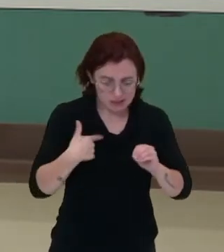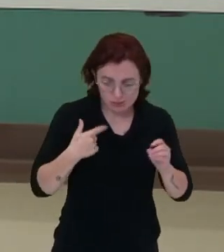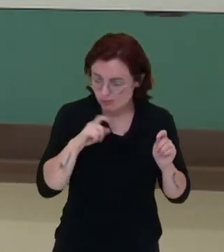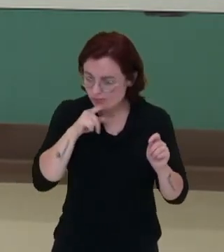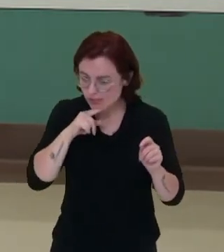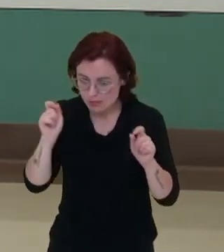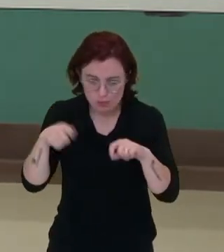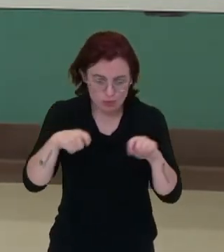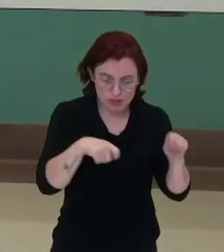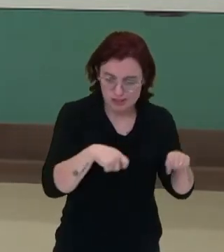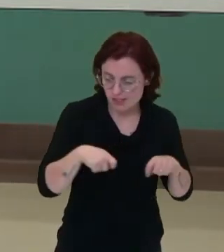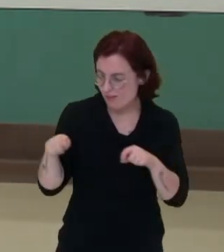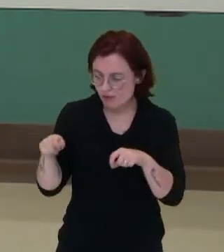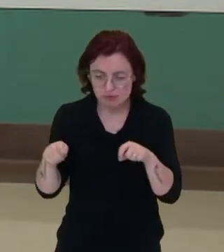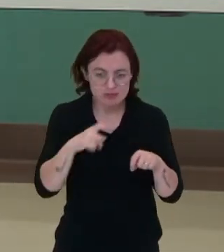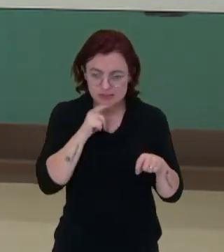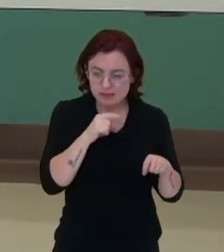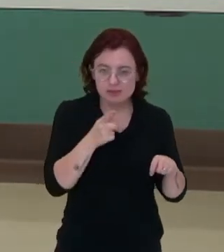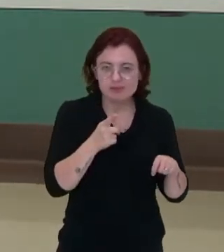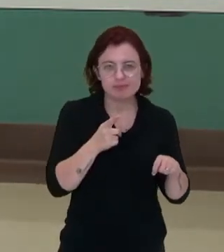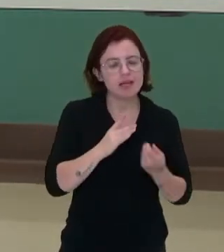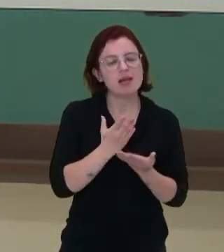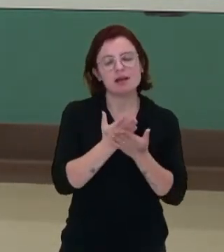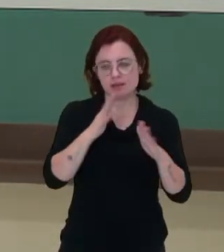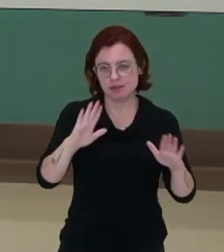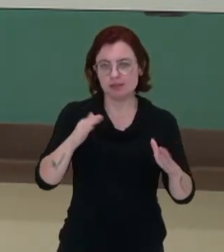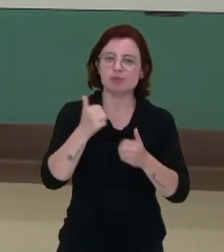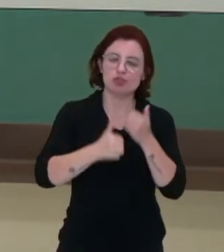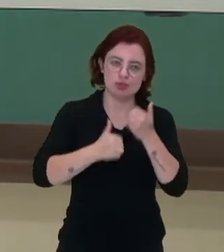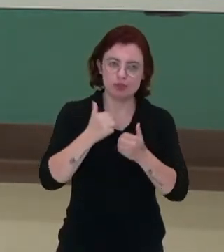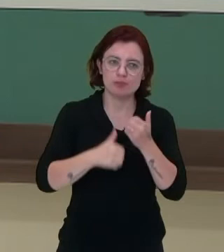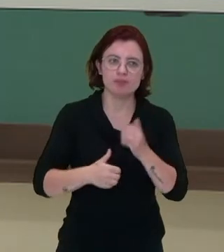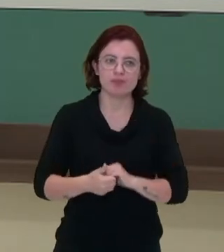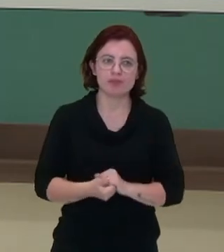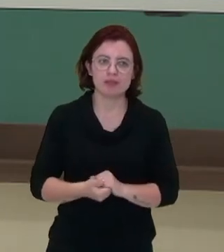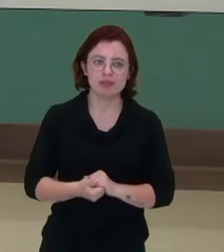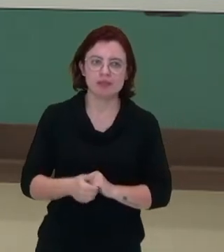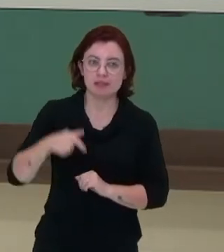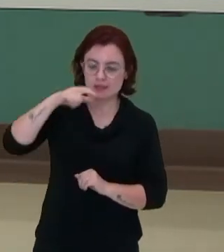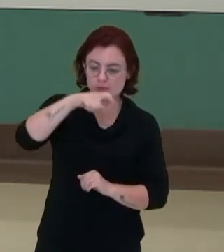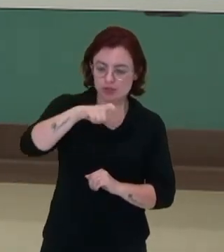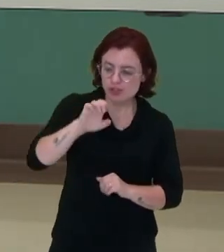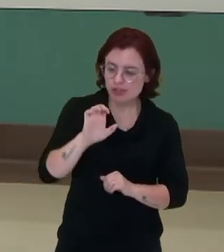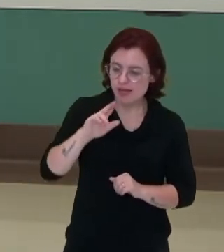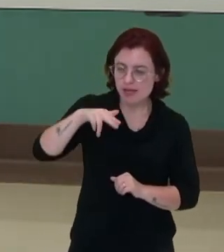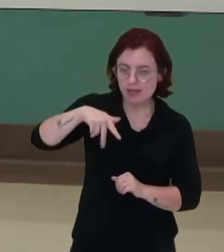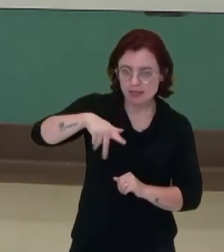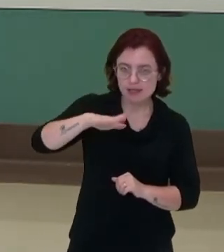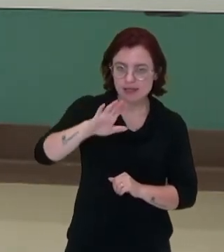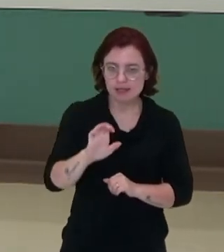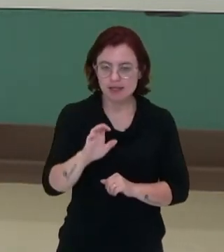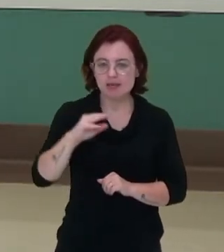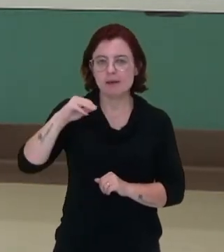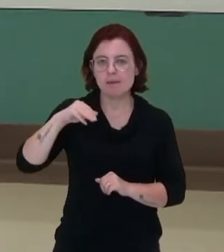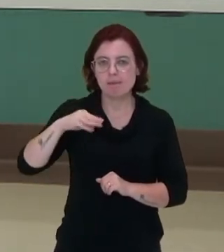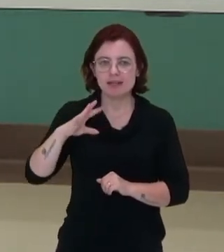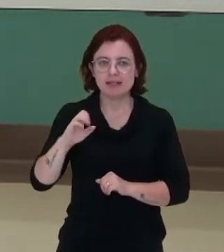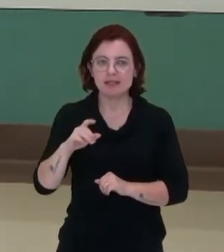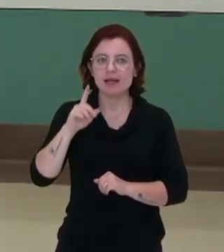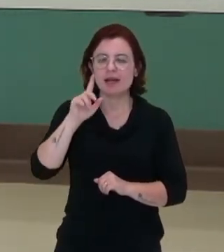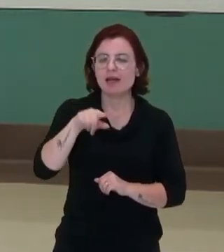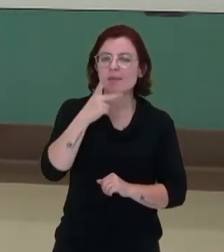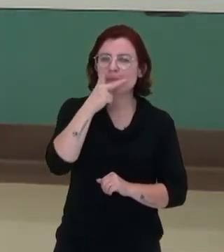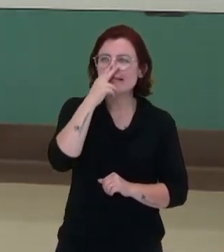possível. Nesse momento, o jogo termina. Ou seja, o xeque-mate é uma armadilha para o